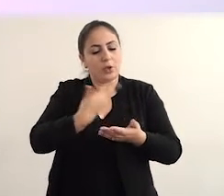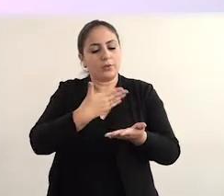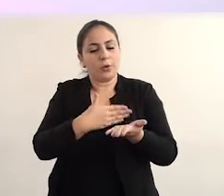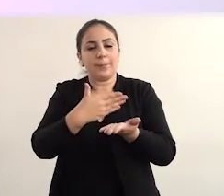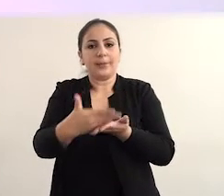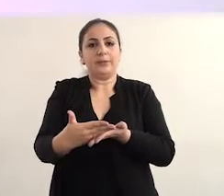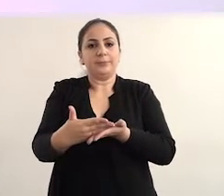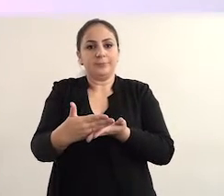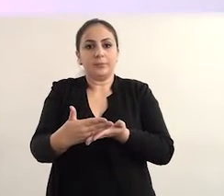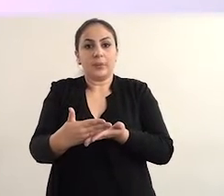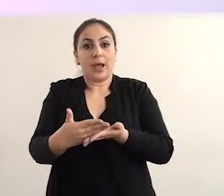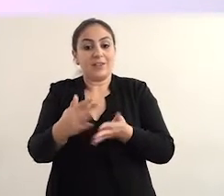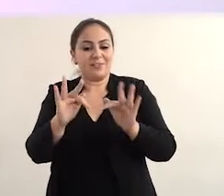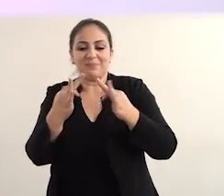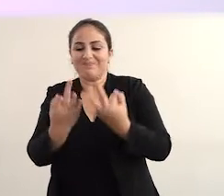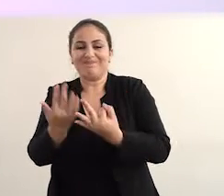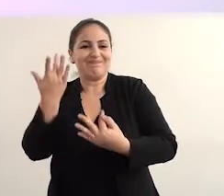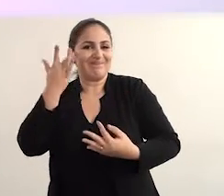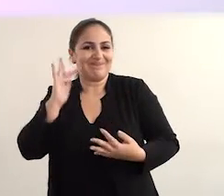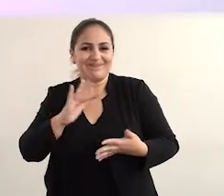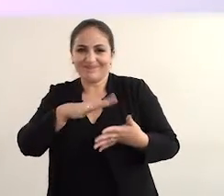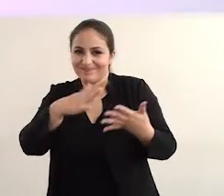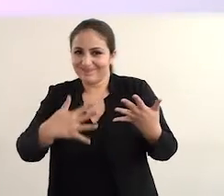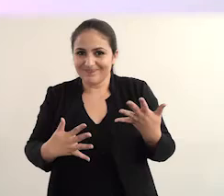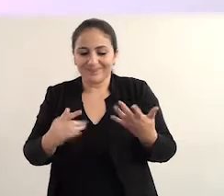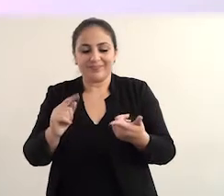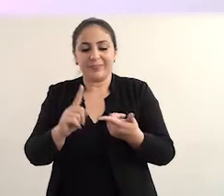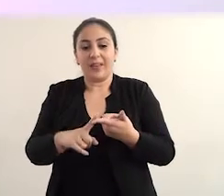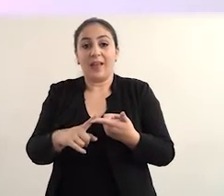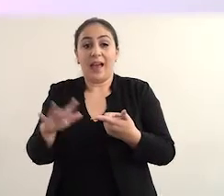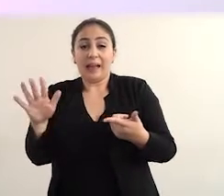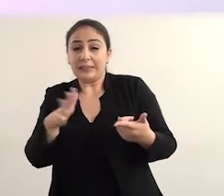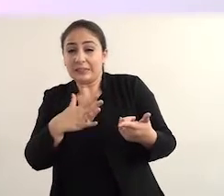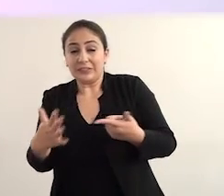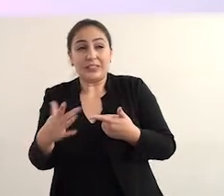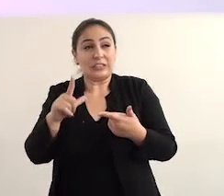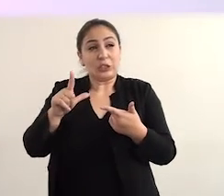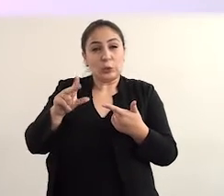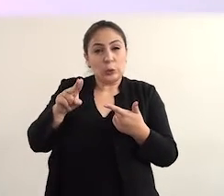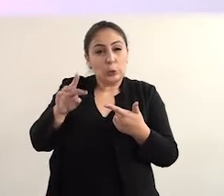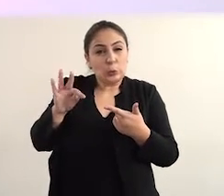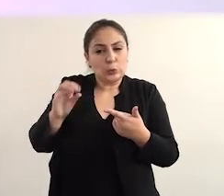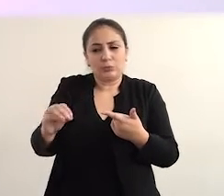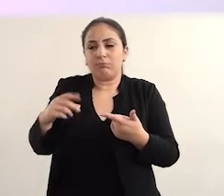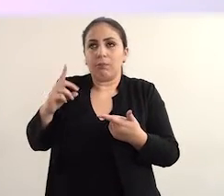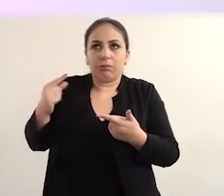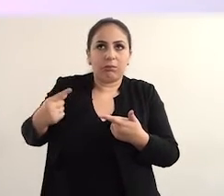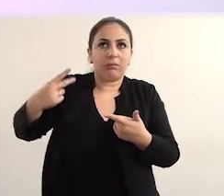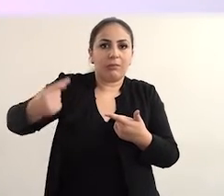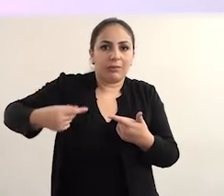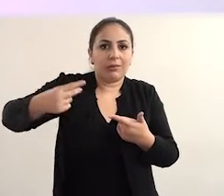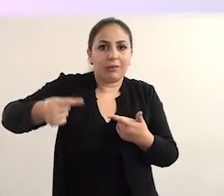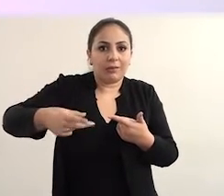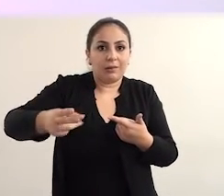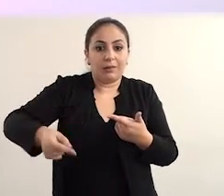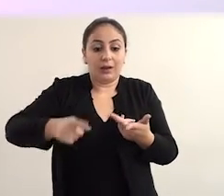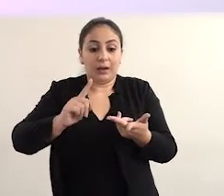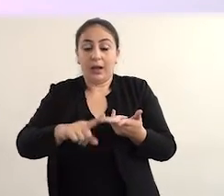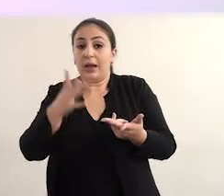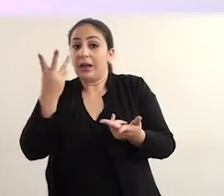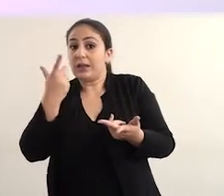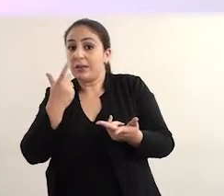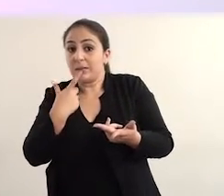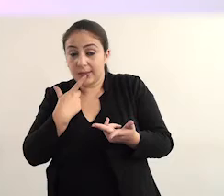começar, elas não sabem Libras, às vezes elas ficam nesse luto pleno, as crianças...